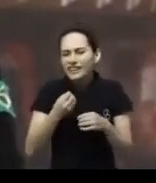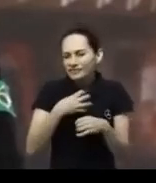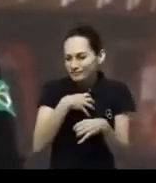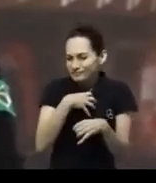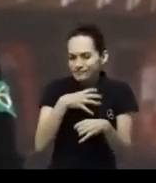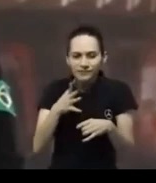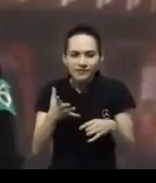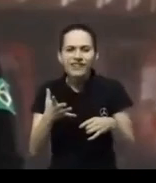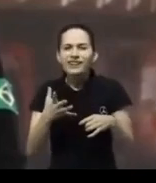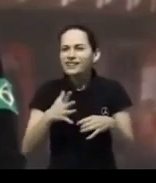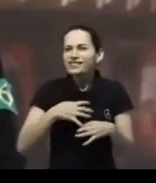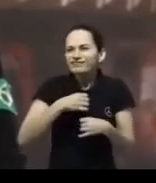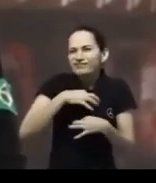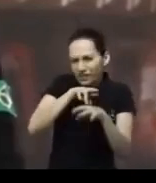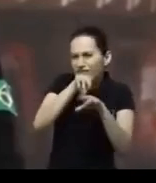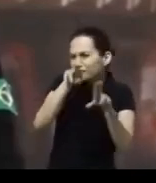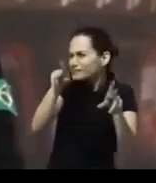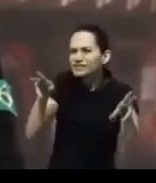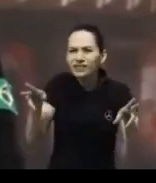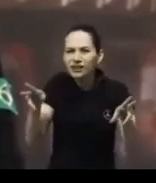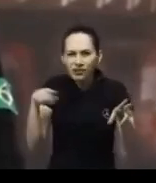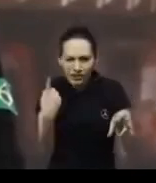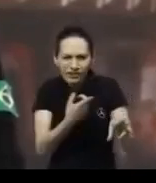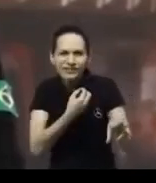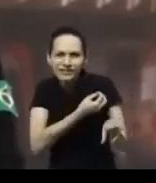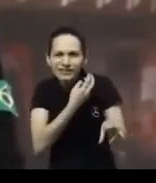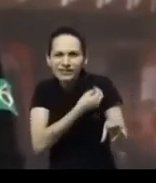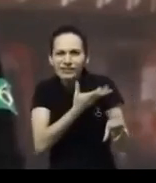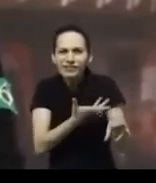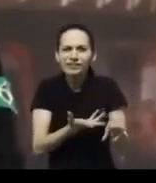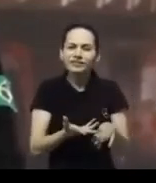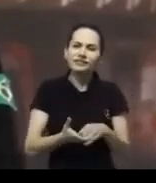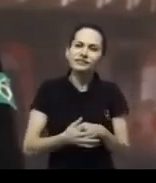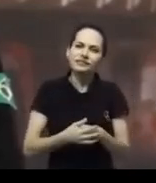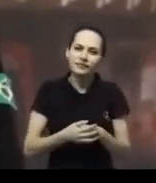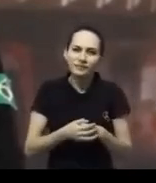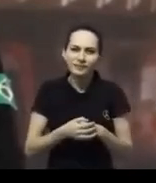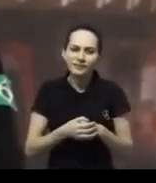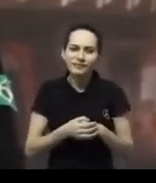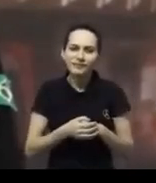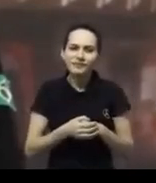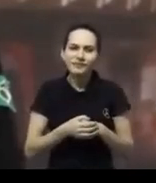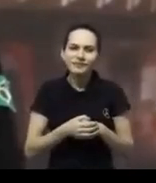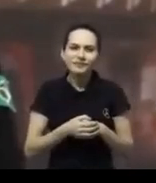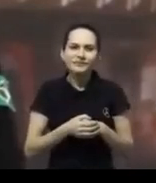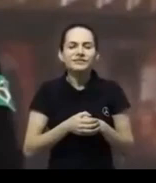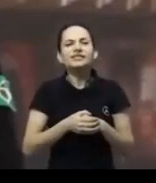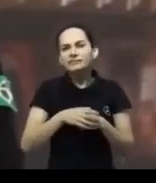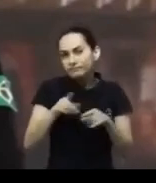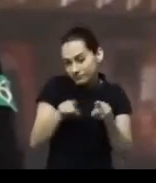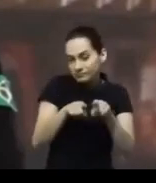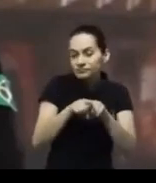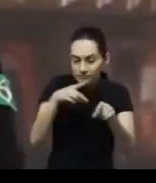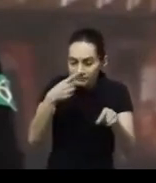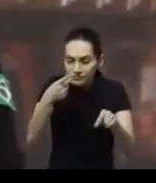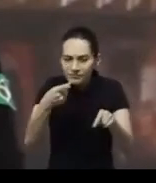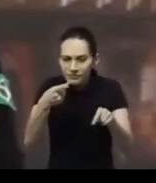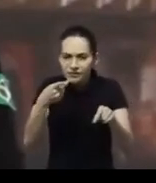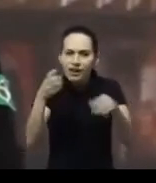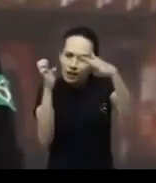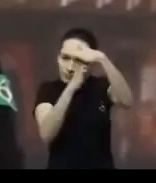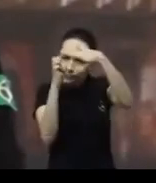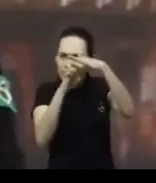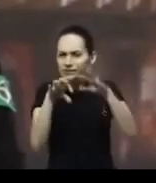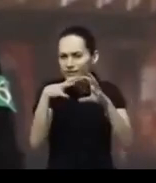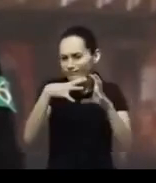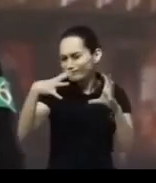é bastante diferencial, né? Ela trouxe na minha vida. E sem contar, é uma empresa muito grande,